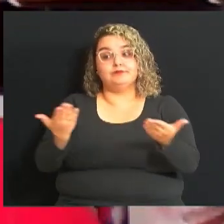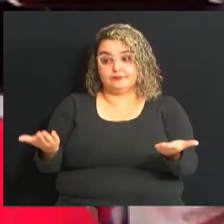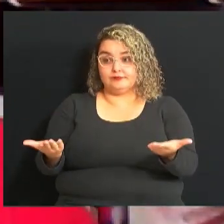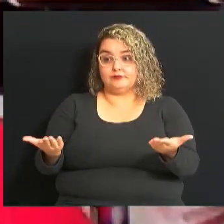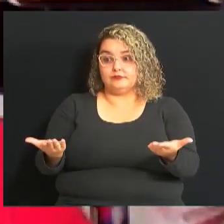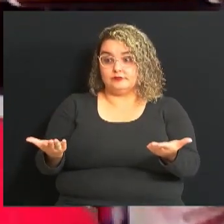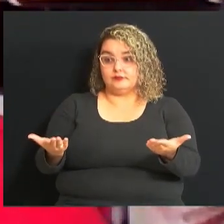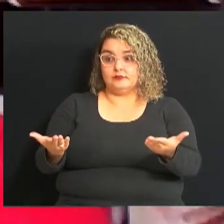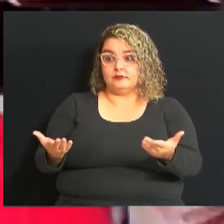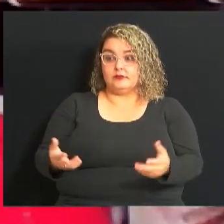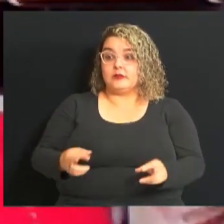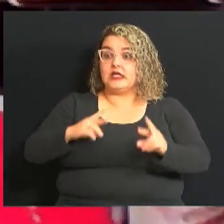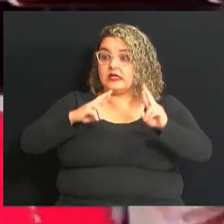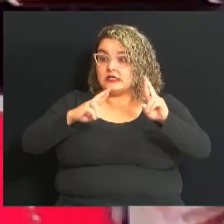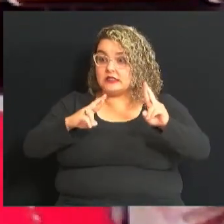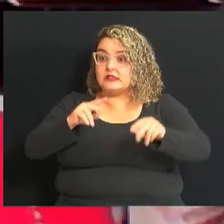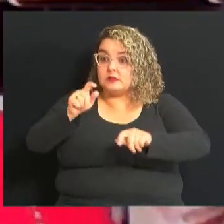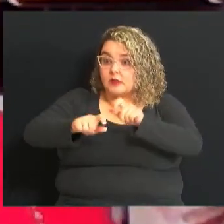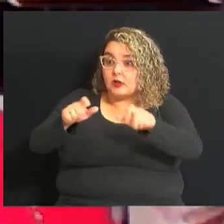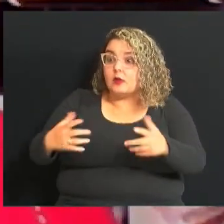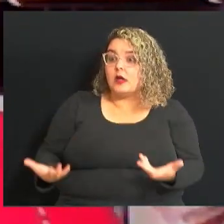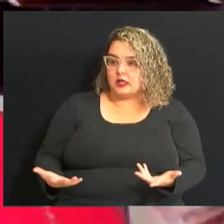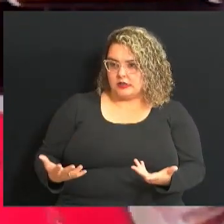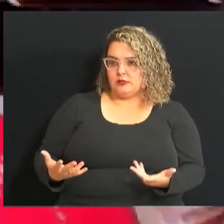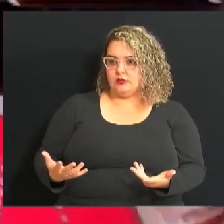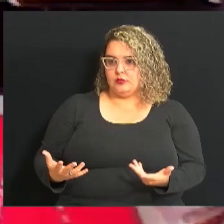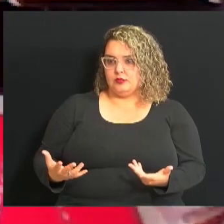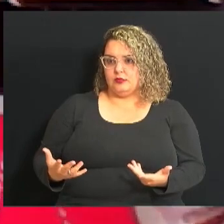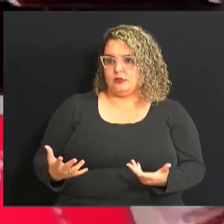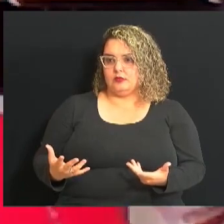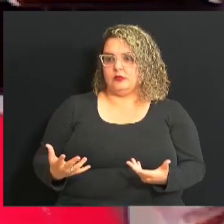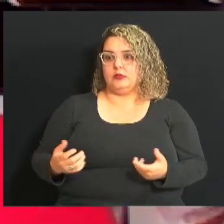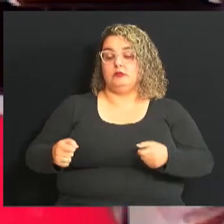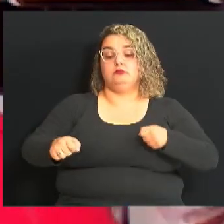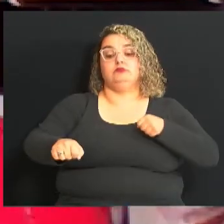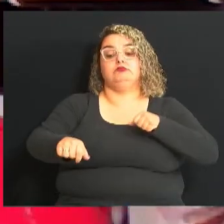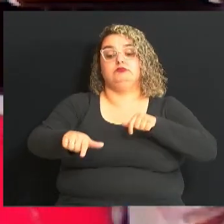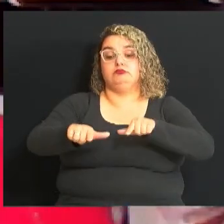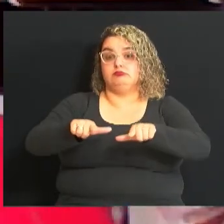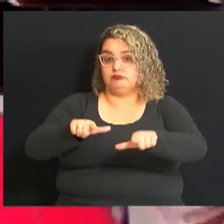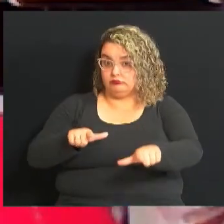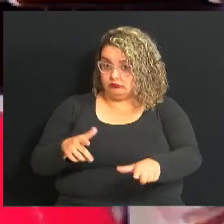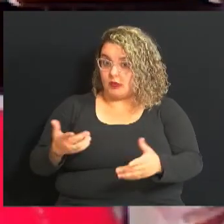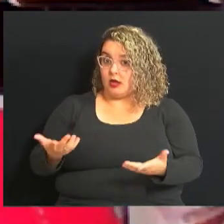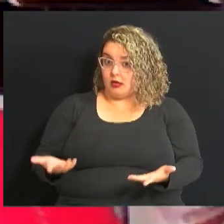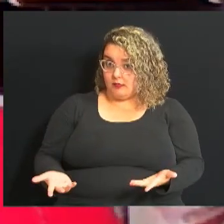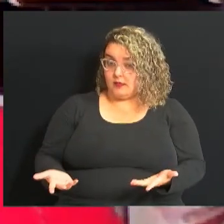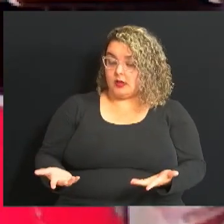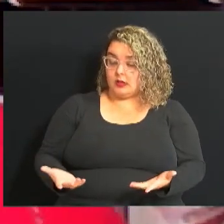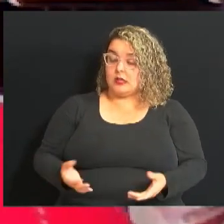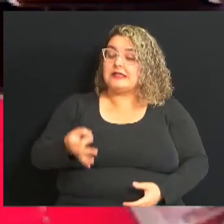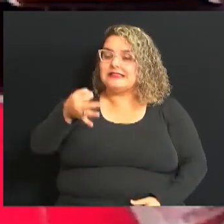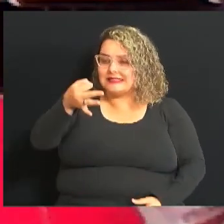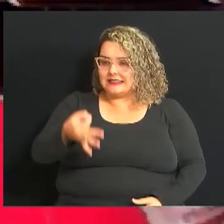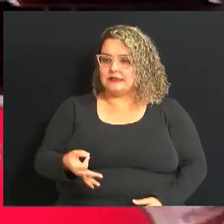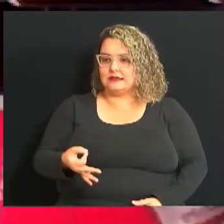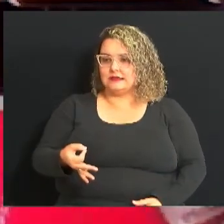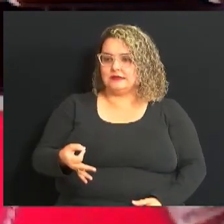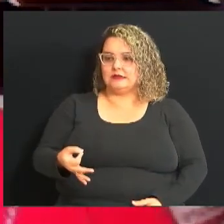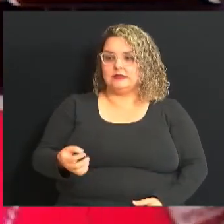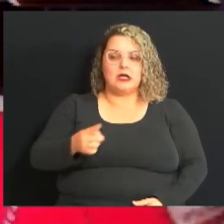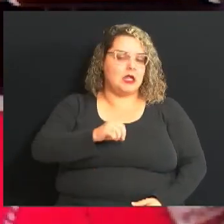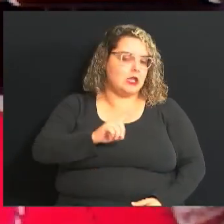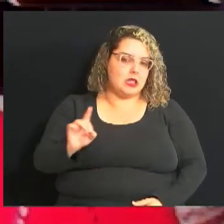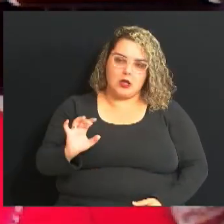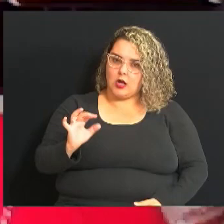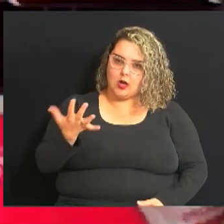se espera que as pessoas sejam formadas exatamente para não